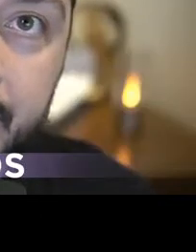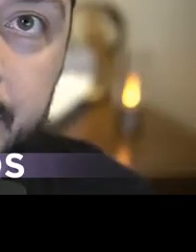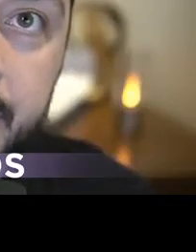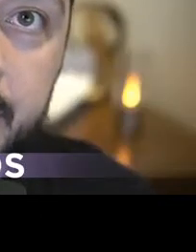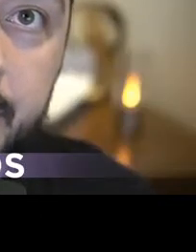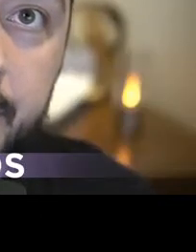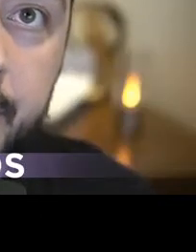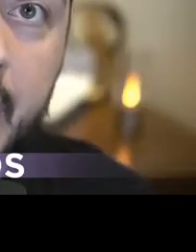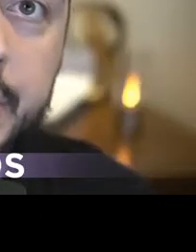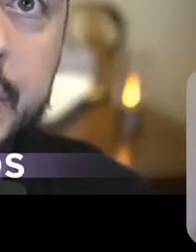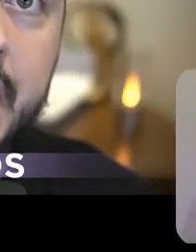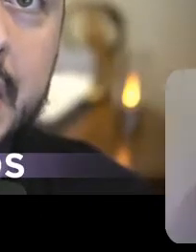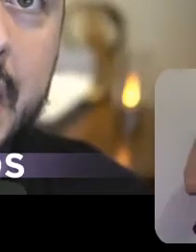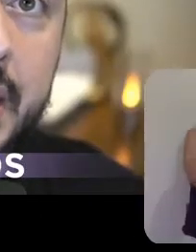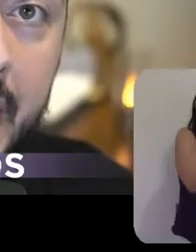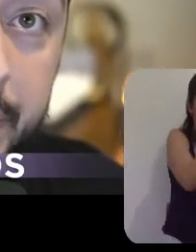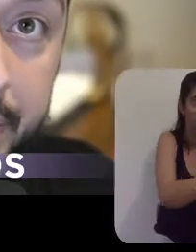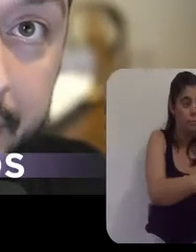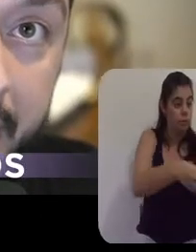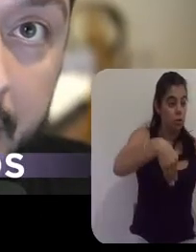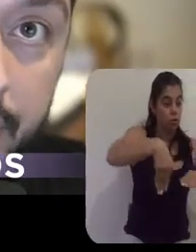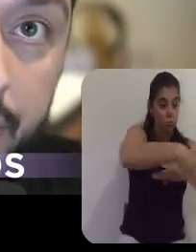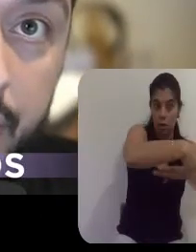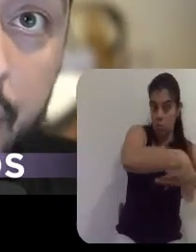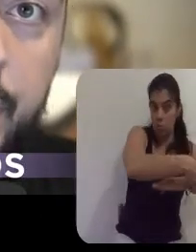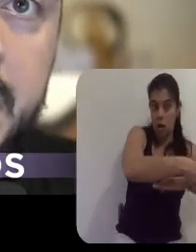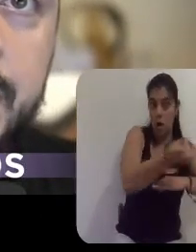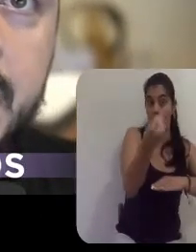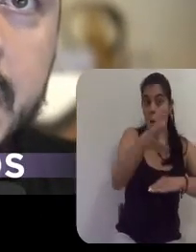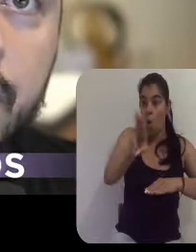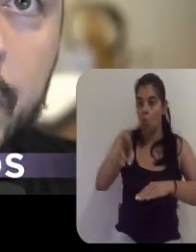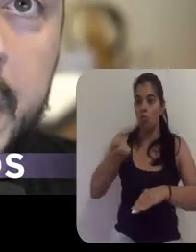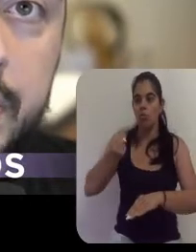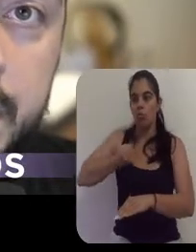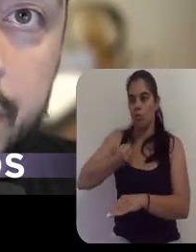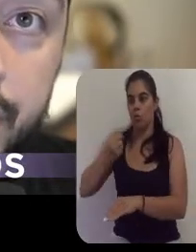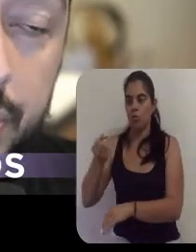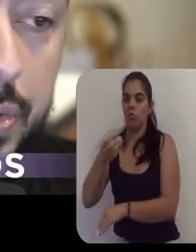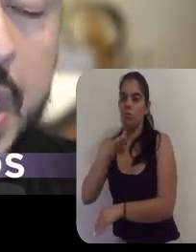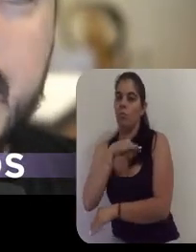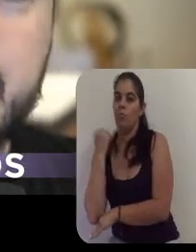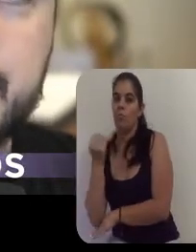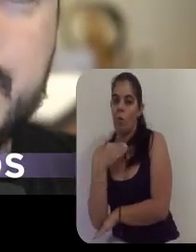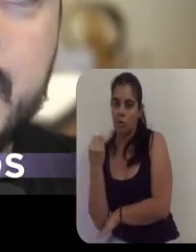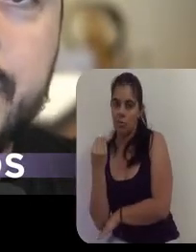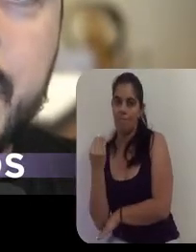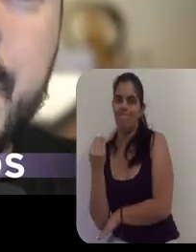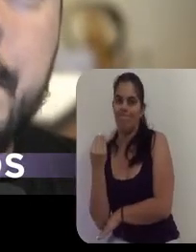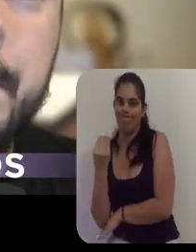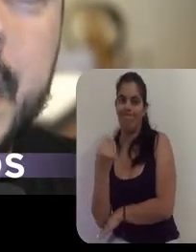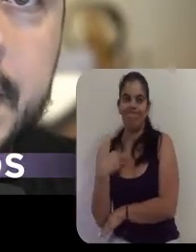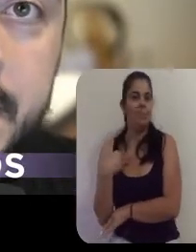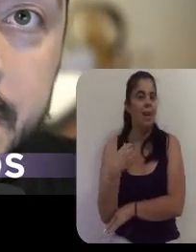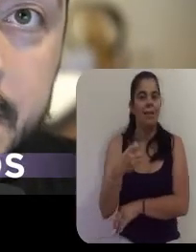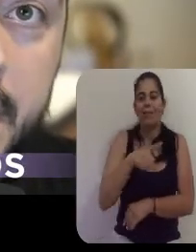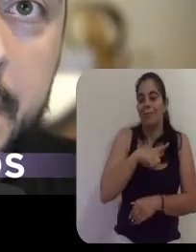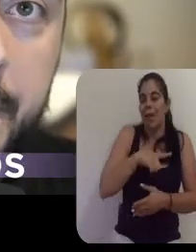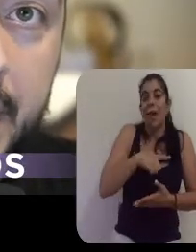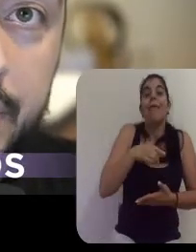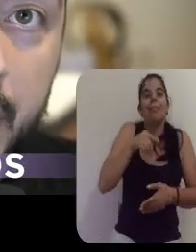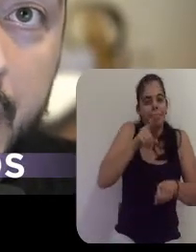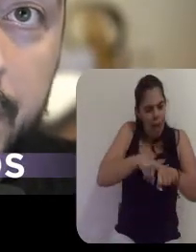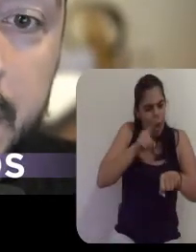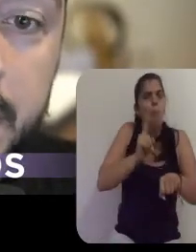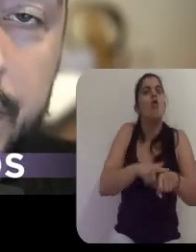nossa frente. A gente ainda está em tempo de enfrentar isso. O Brasil ainda está no começo desse surto e a gente teve meses